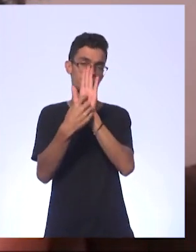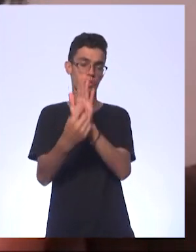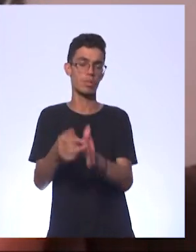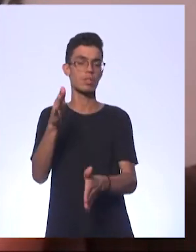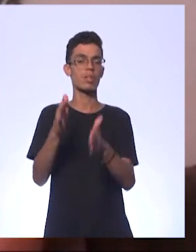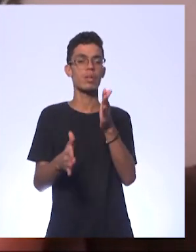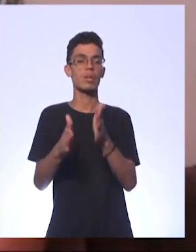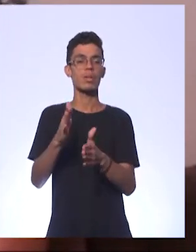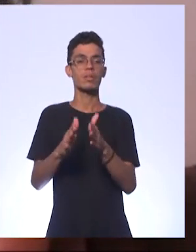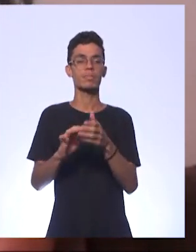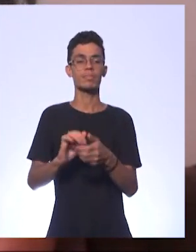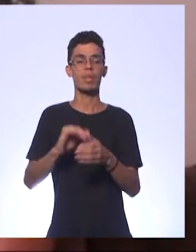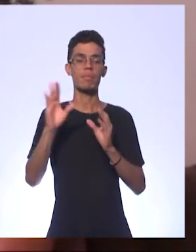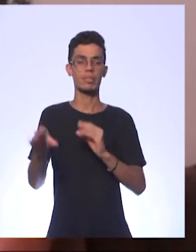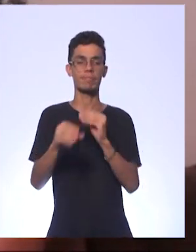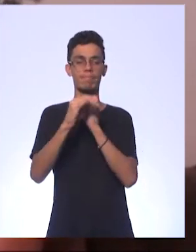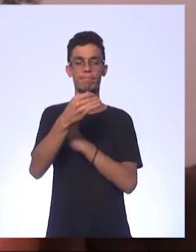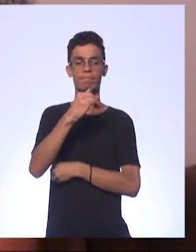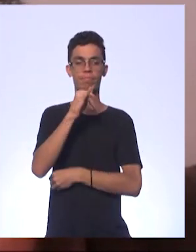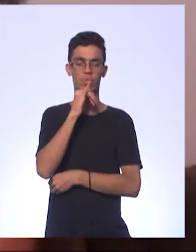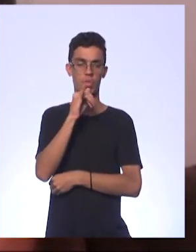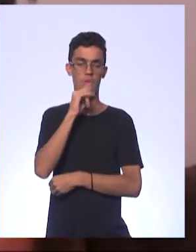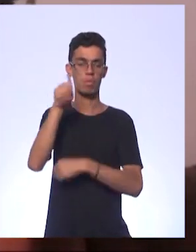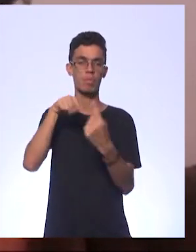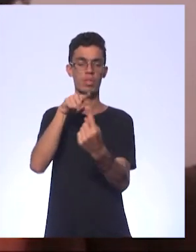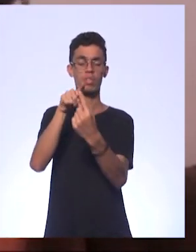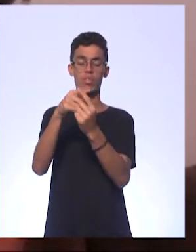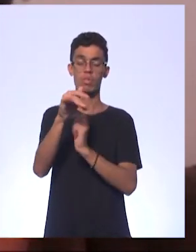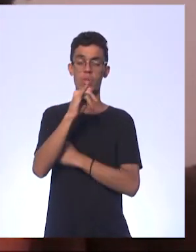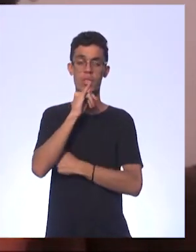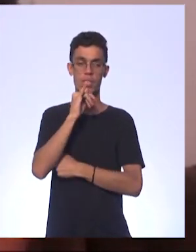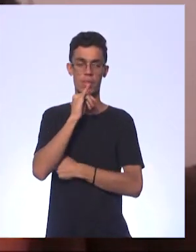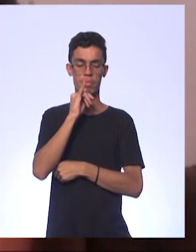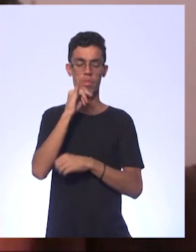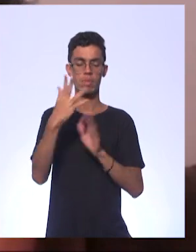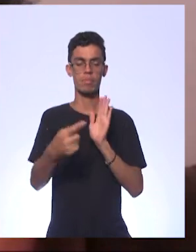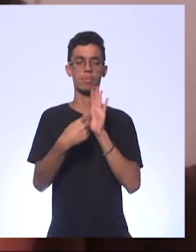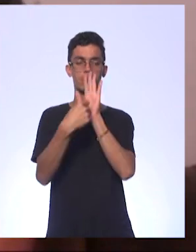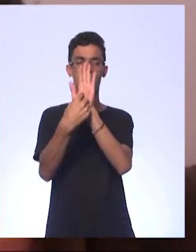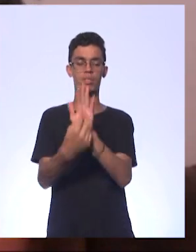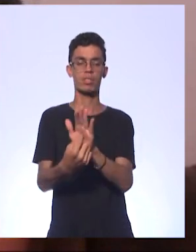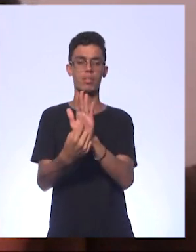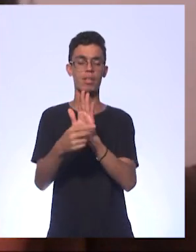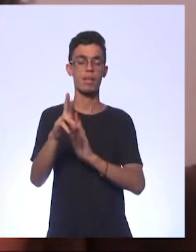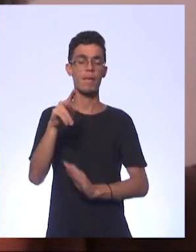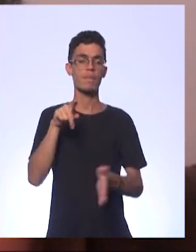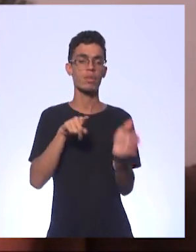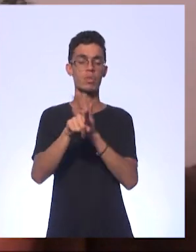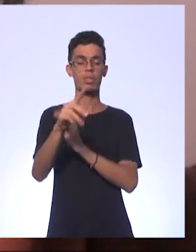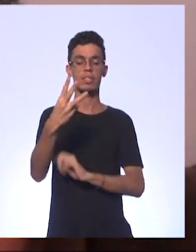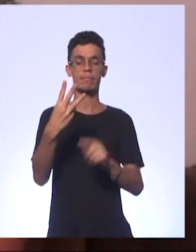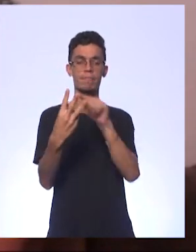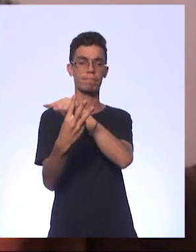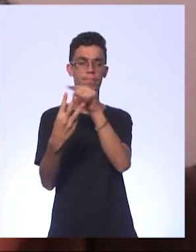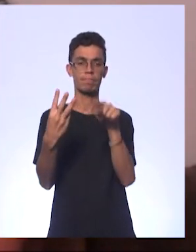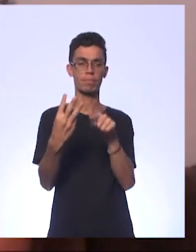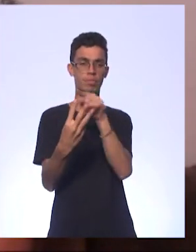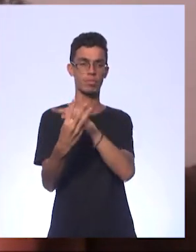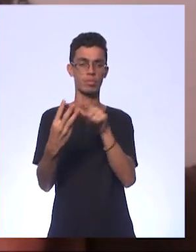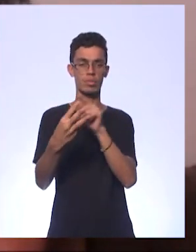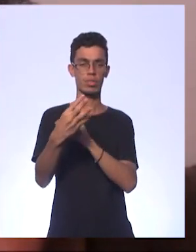momento um breve exemplo. O objetivo desse exemplo é mostrar perguntas nas 3 dimensões de